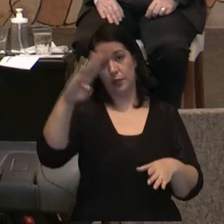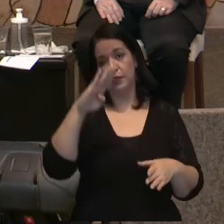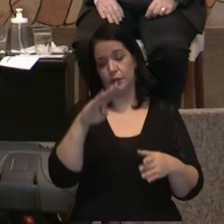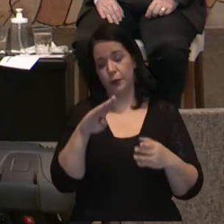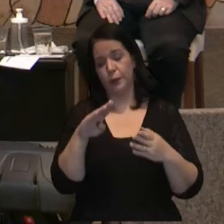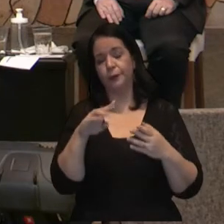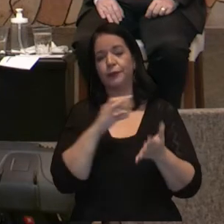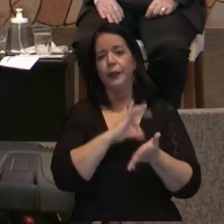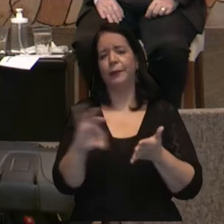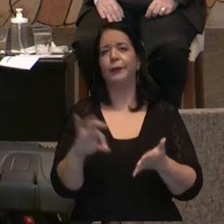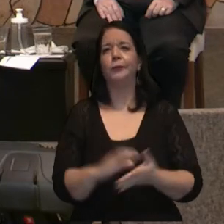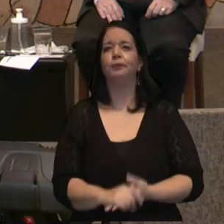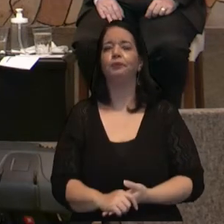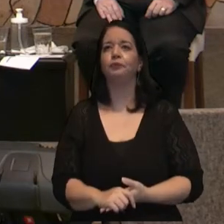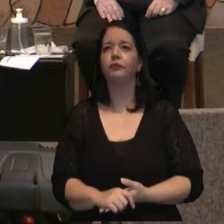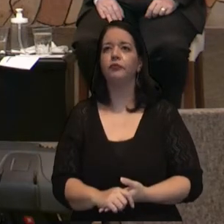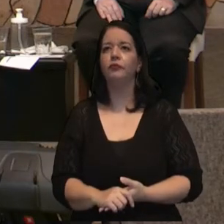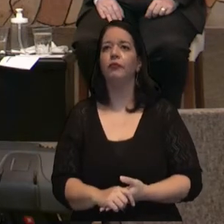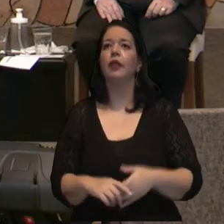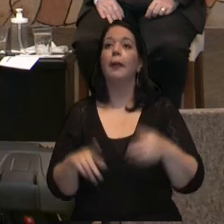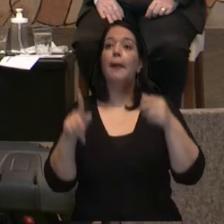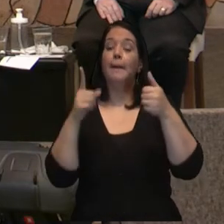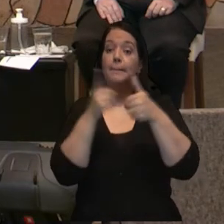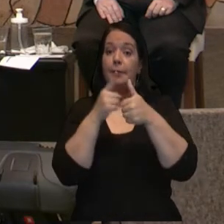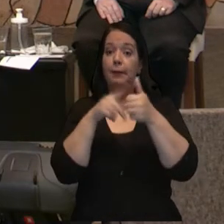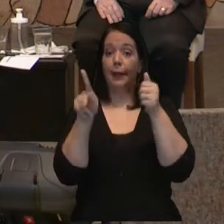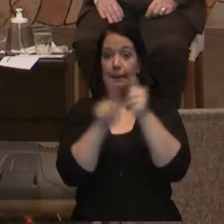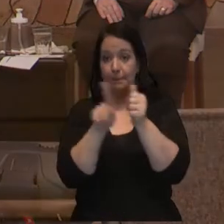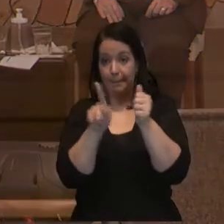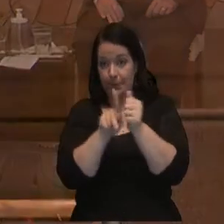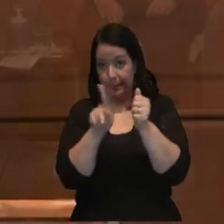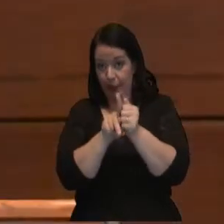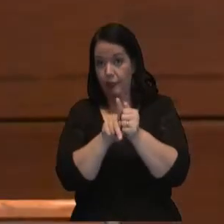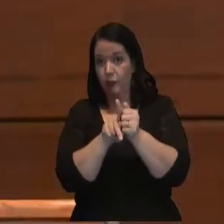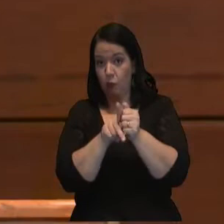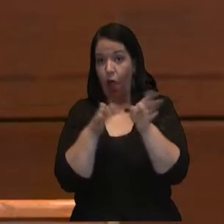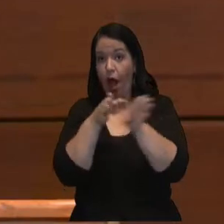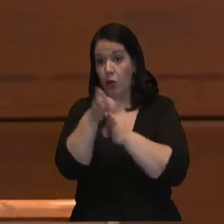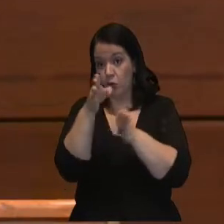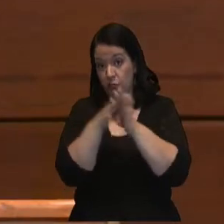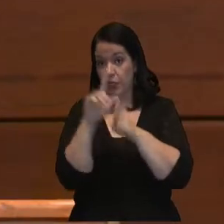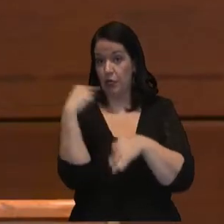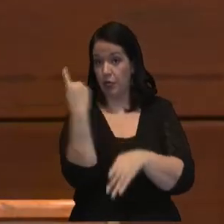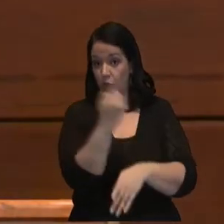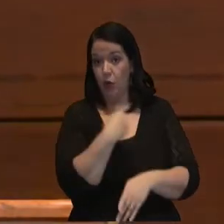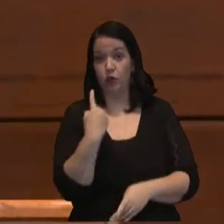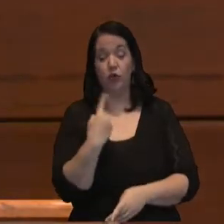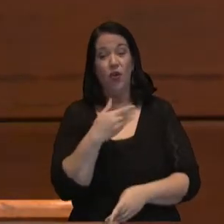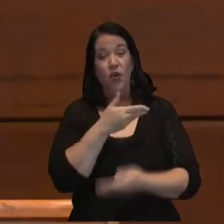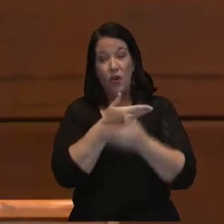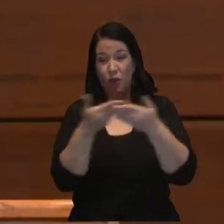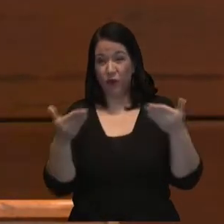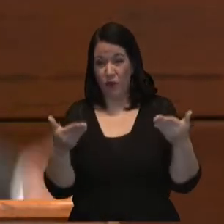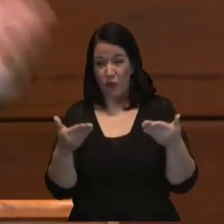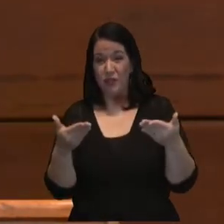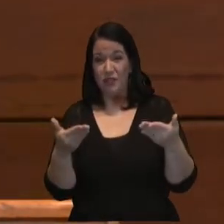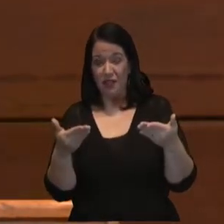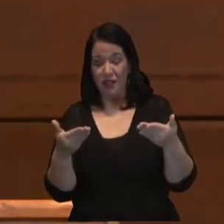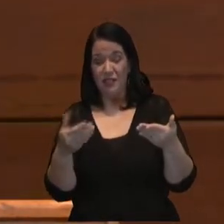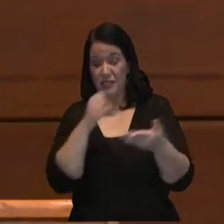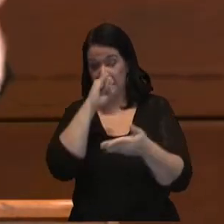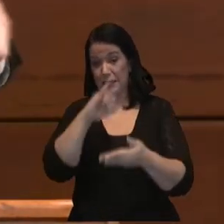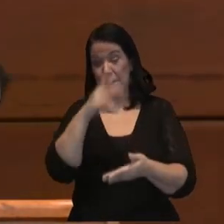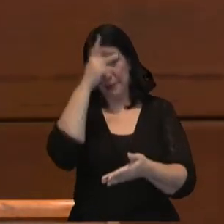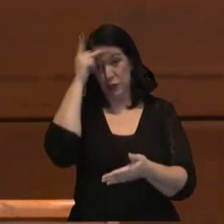irmãos: não paguem mal com mal, nem ofensa com ofensa. Isto é relevante